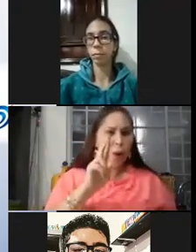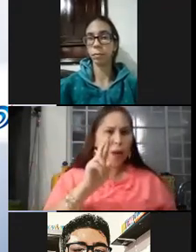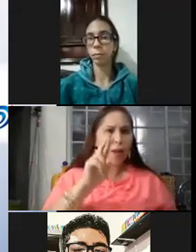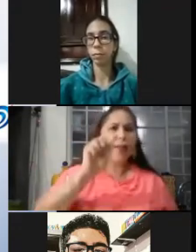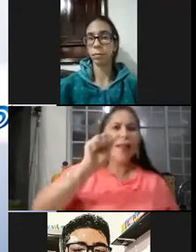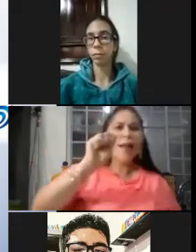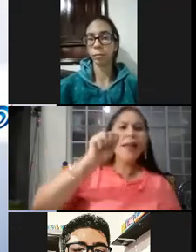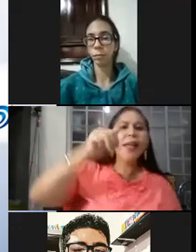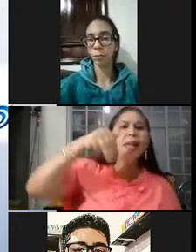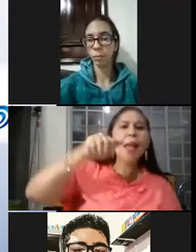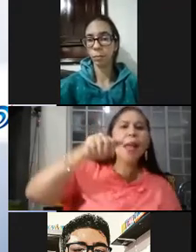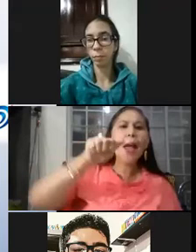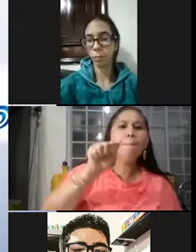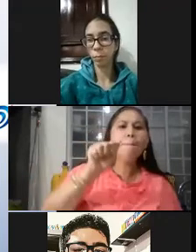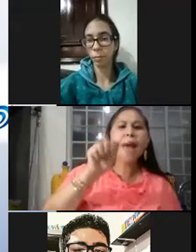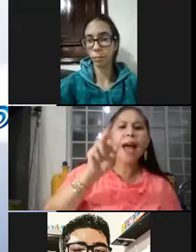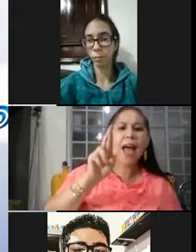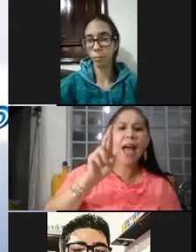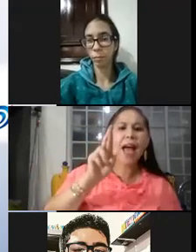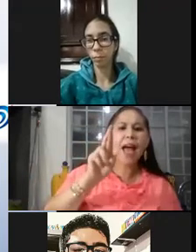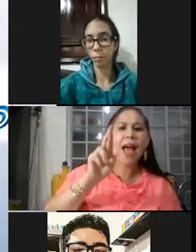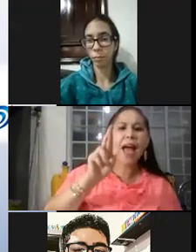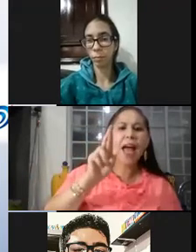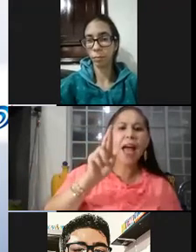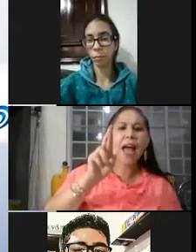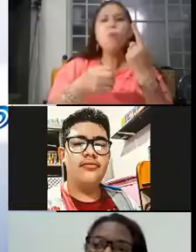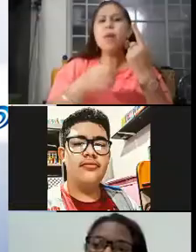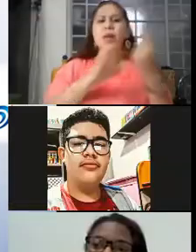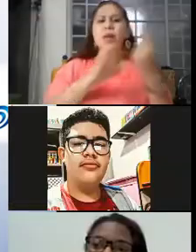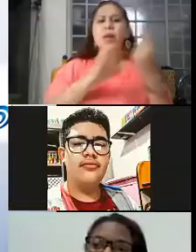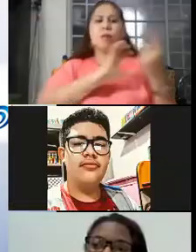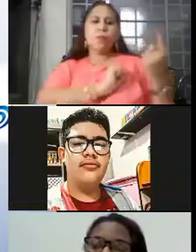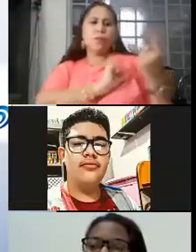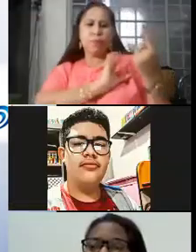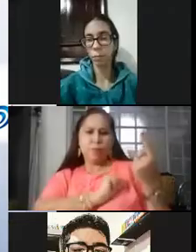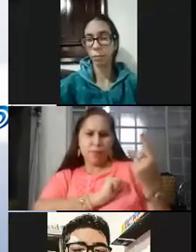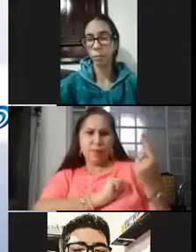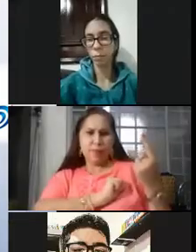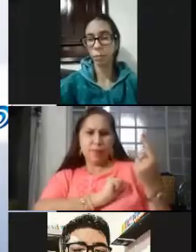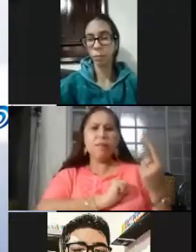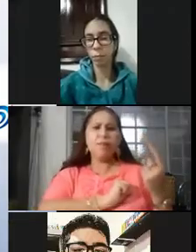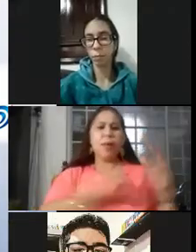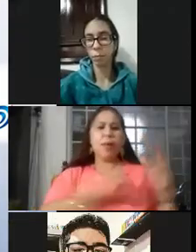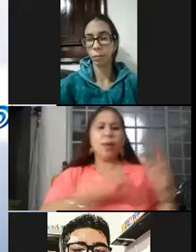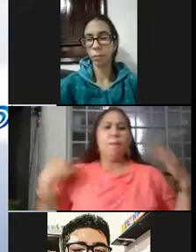Amor e amar. O sinal é o mesmo, né?